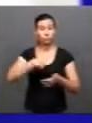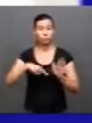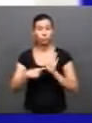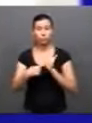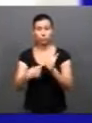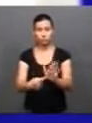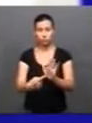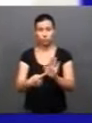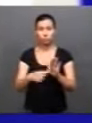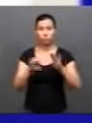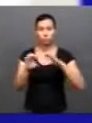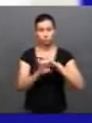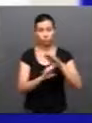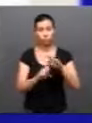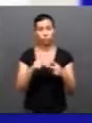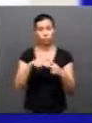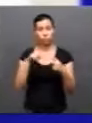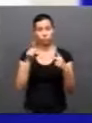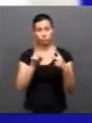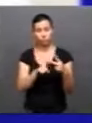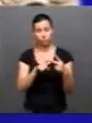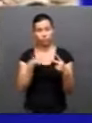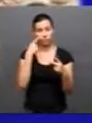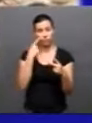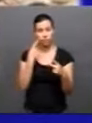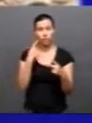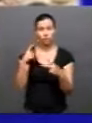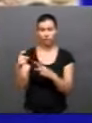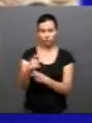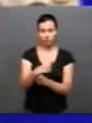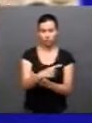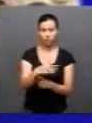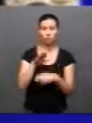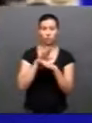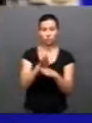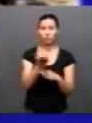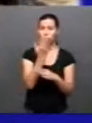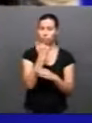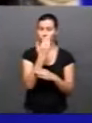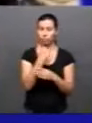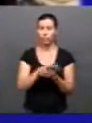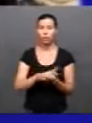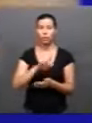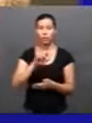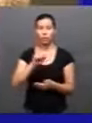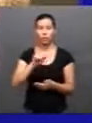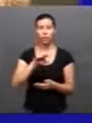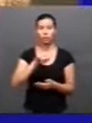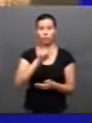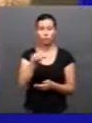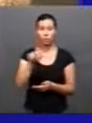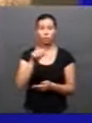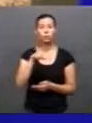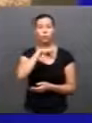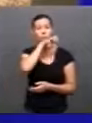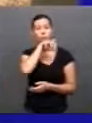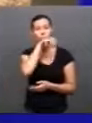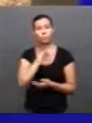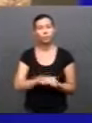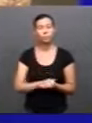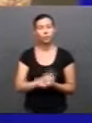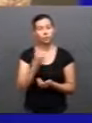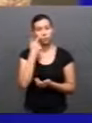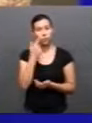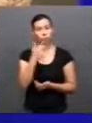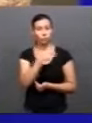dois empresários que estudam o uso de insetos em ração animal. A pesquisa comprovou o valor nutricional na alimentação